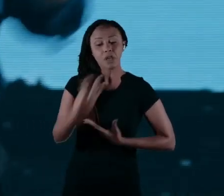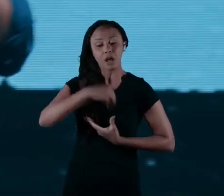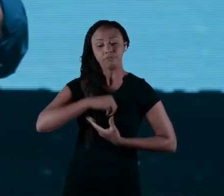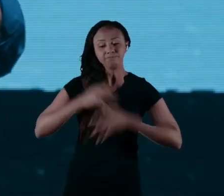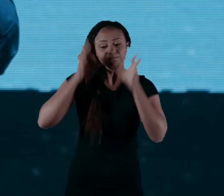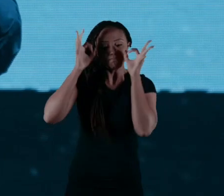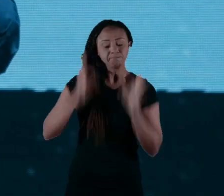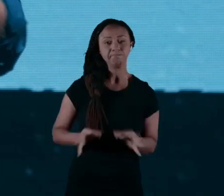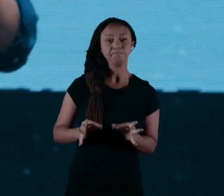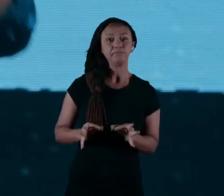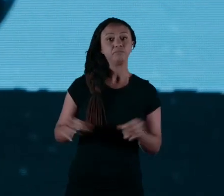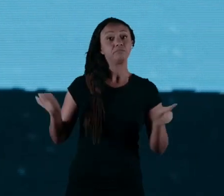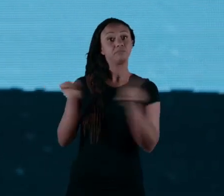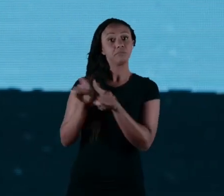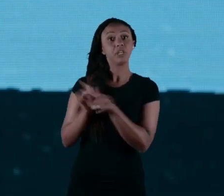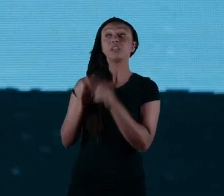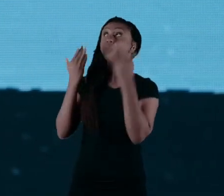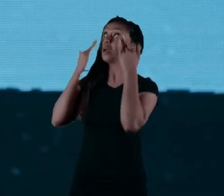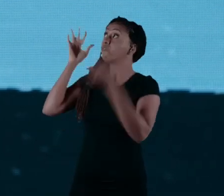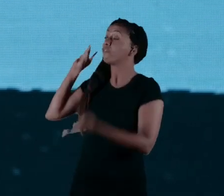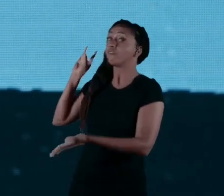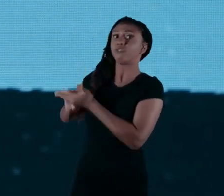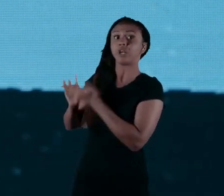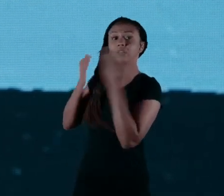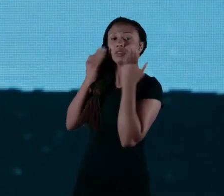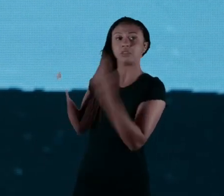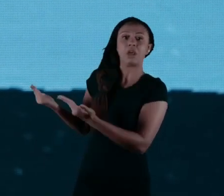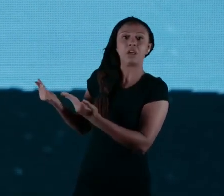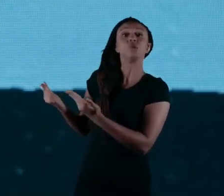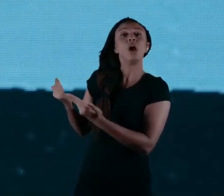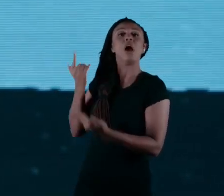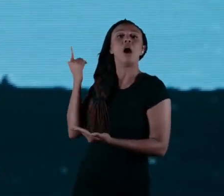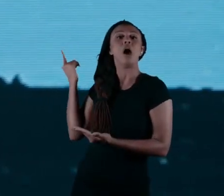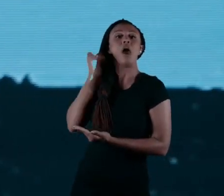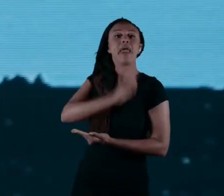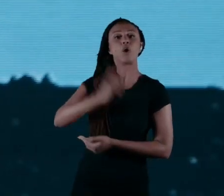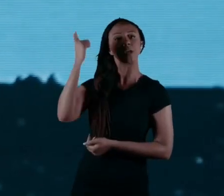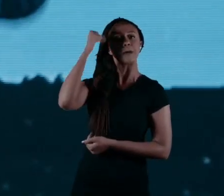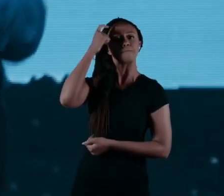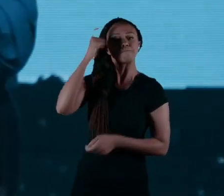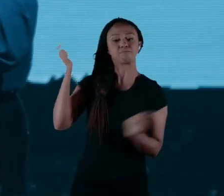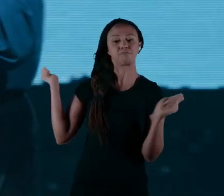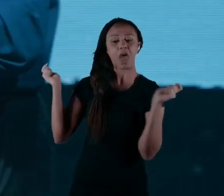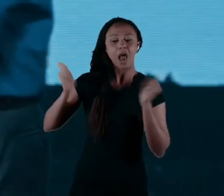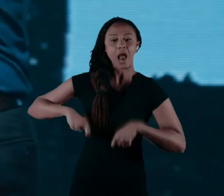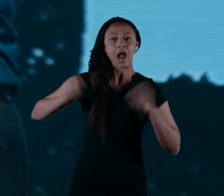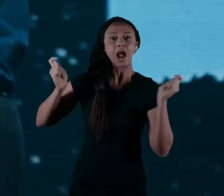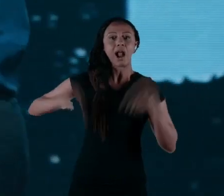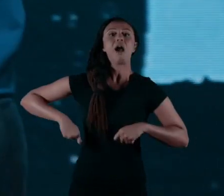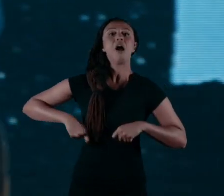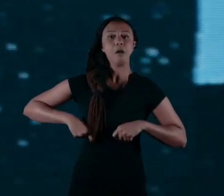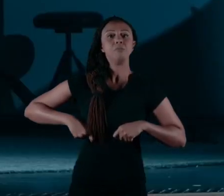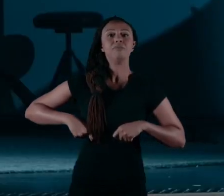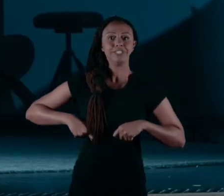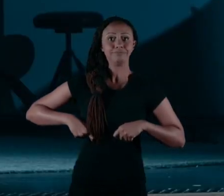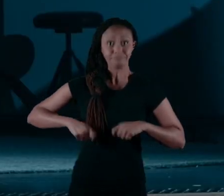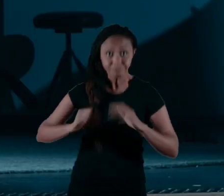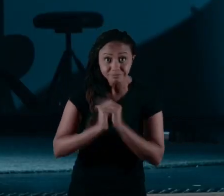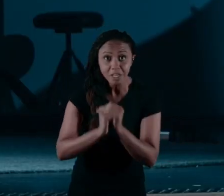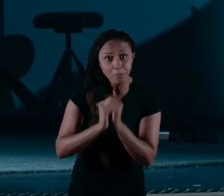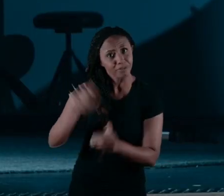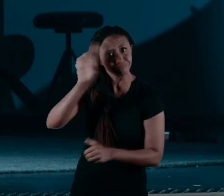Deus e consigo mesmo, para que ele possa vencer e ter uma mente empoderada. Amém, igreja? Glória a Deus!